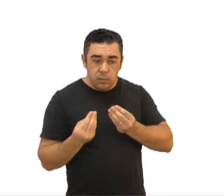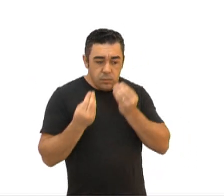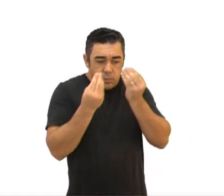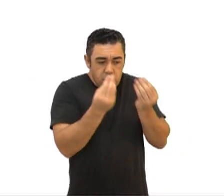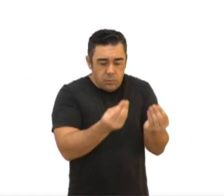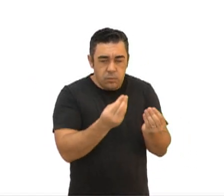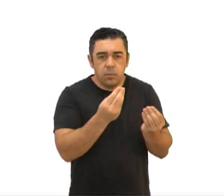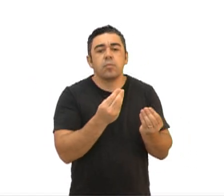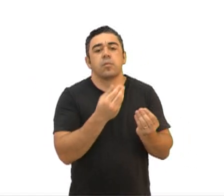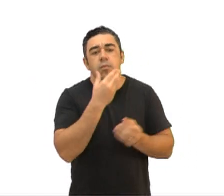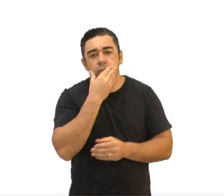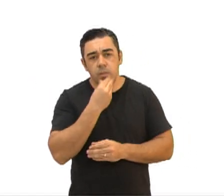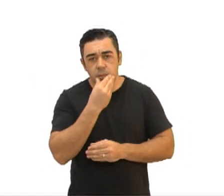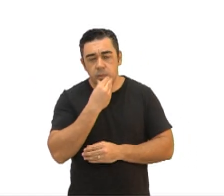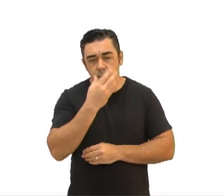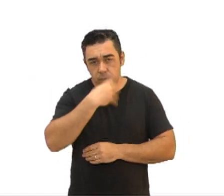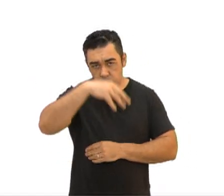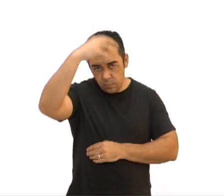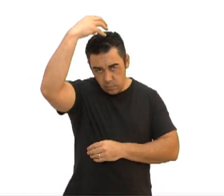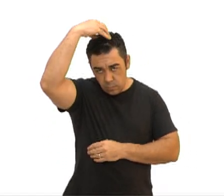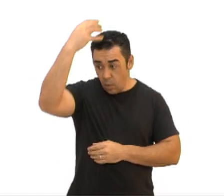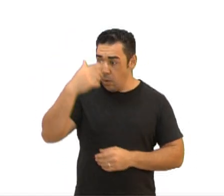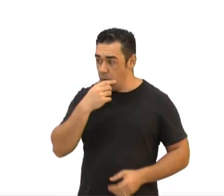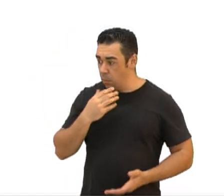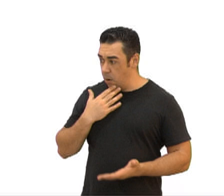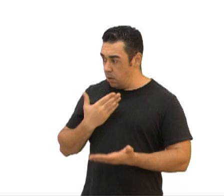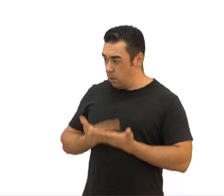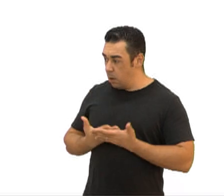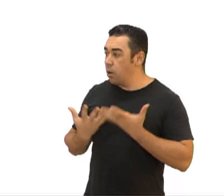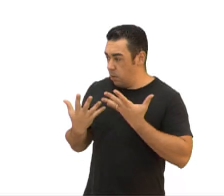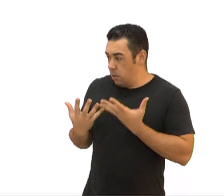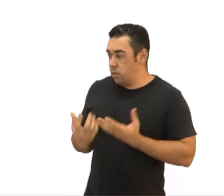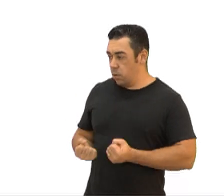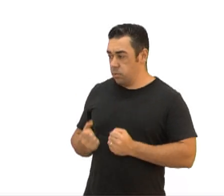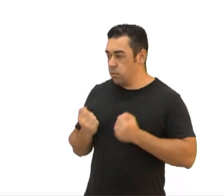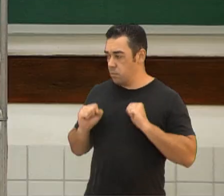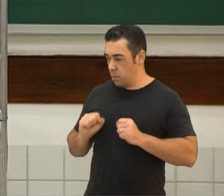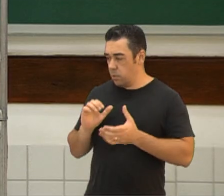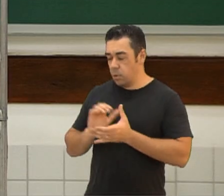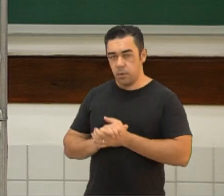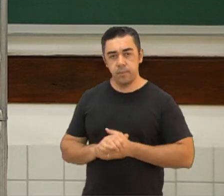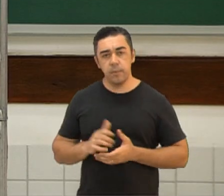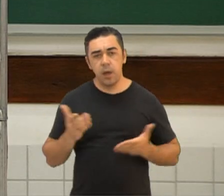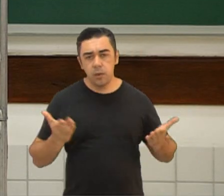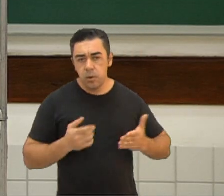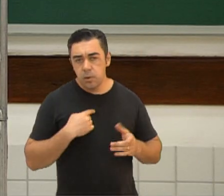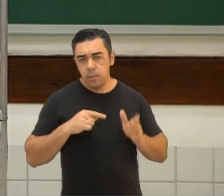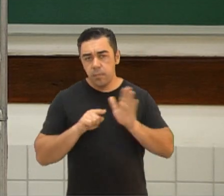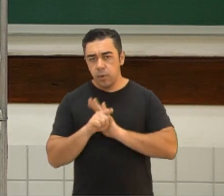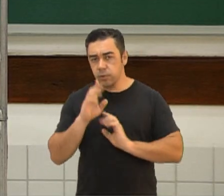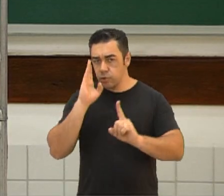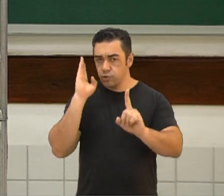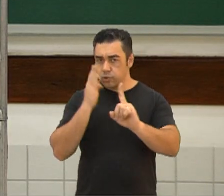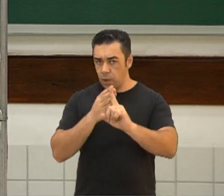sultão, que, admirado por ver tantas joias, aceitou. E agora, a gente tem um discurso direto na primeira alternativa ou é